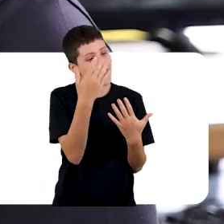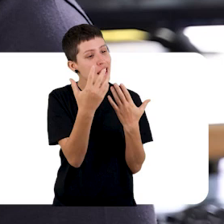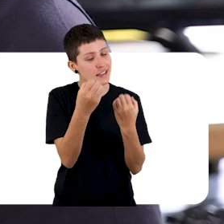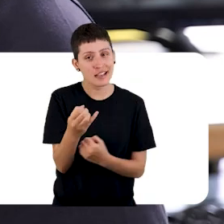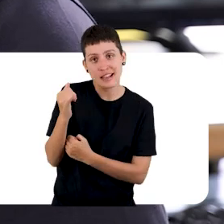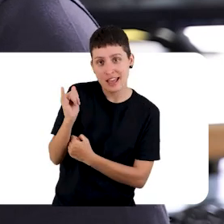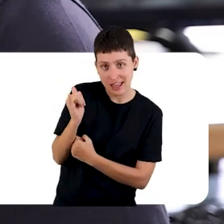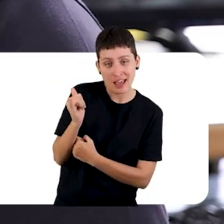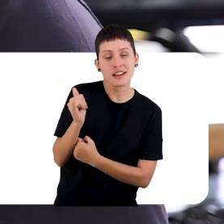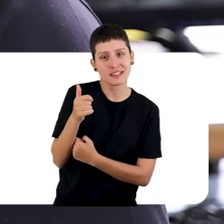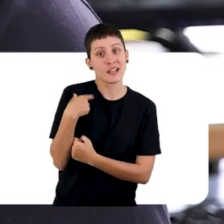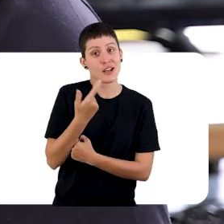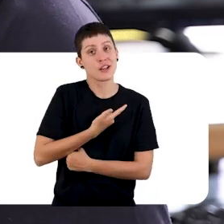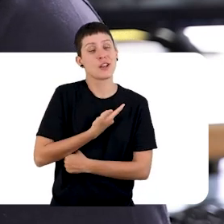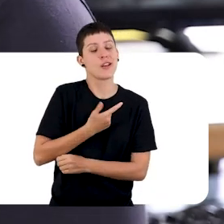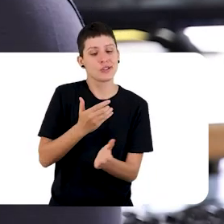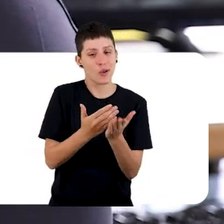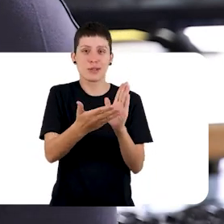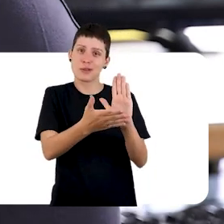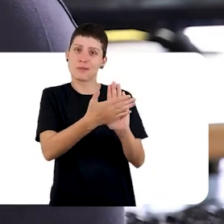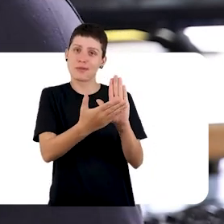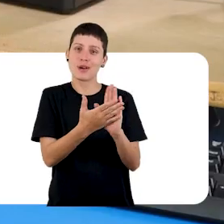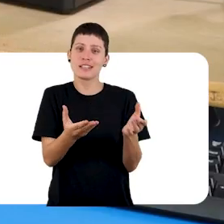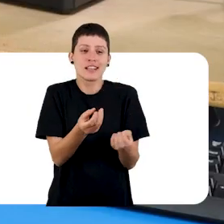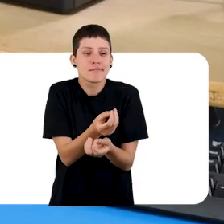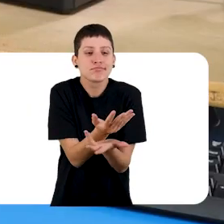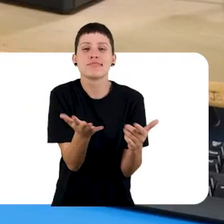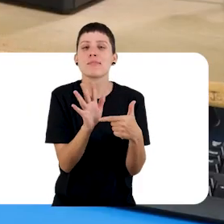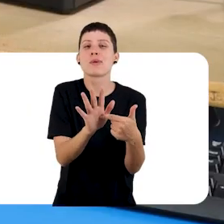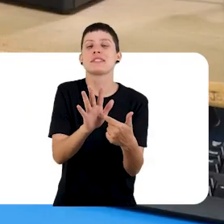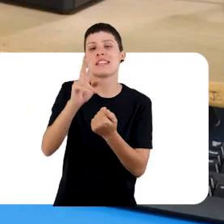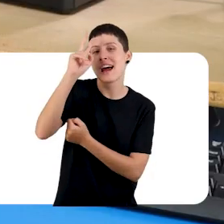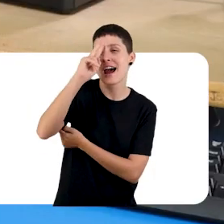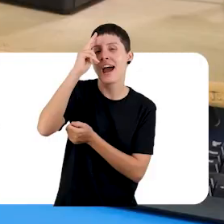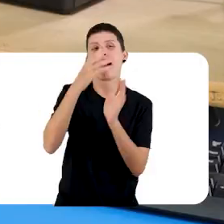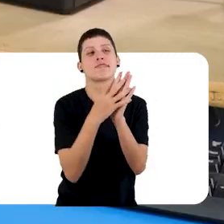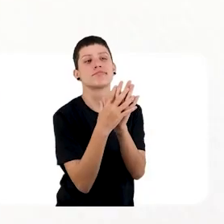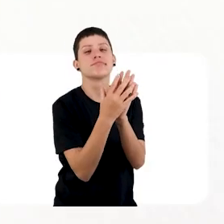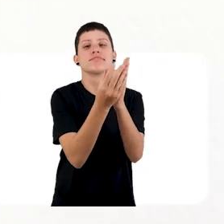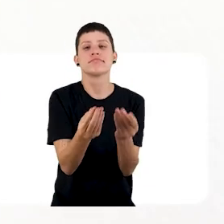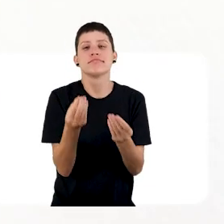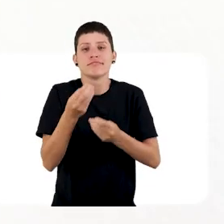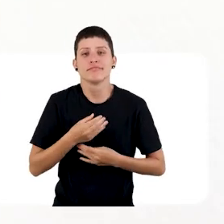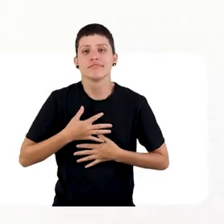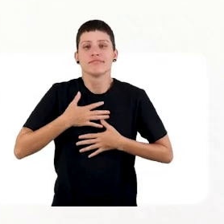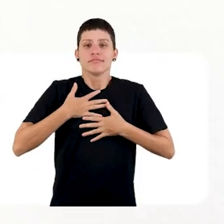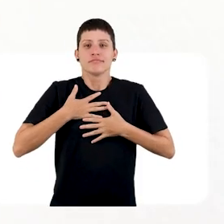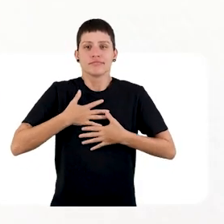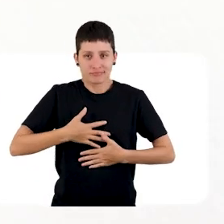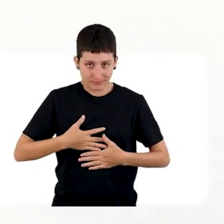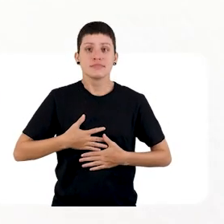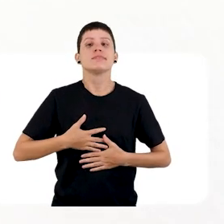gente começou o Cegos Sem Fronteiras, a ideia era levar boas histórias que inspiram. Quando a gente soube da sua história, falei,